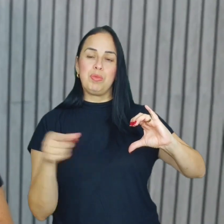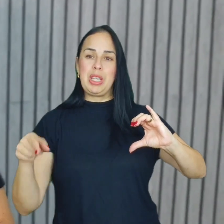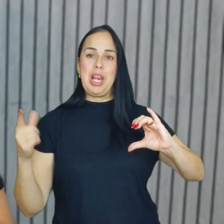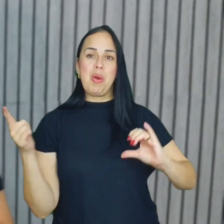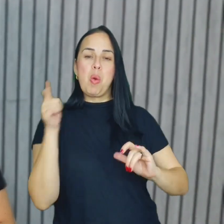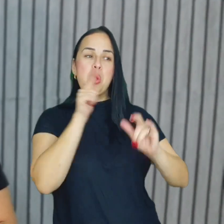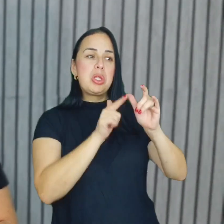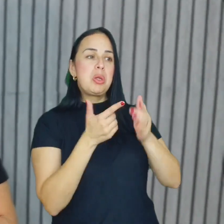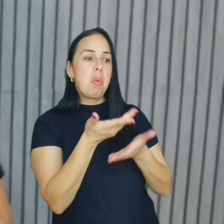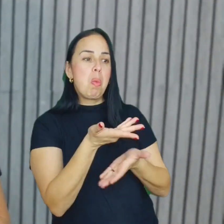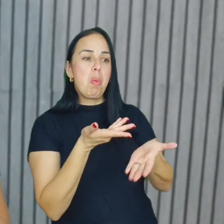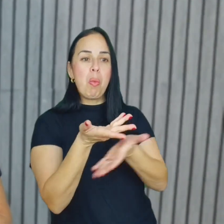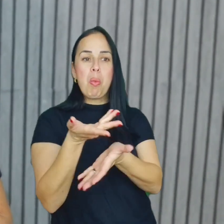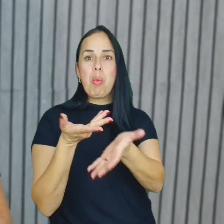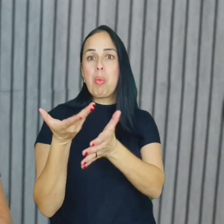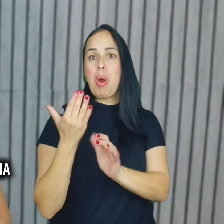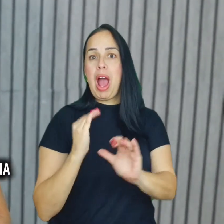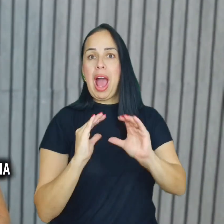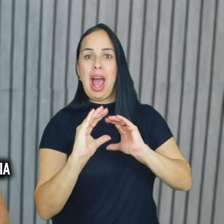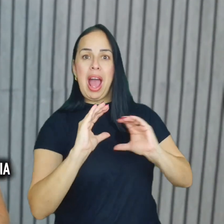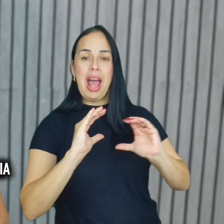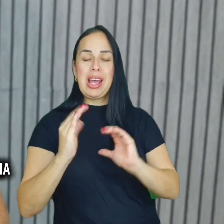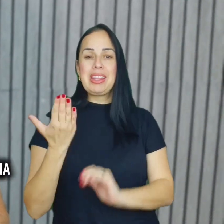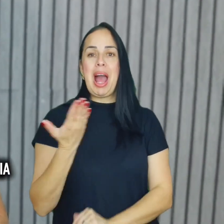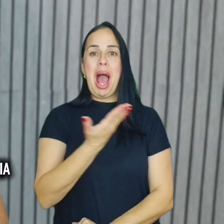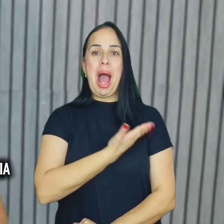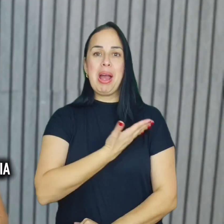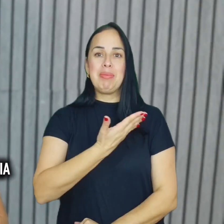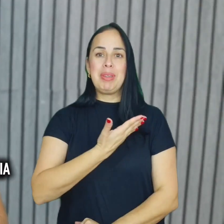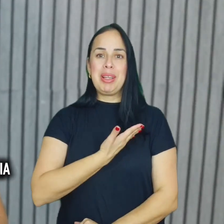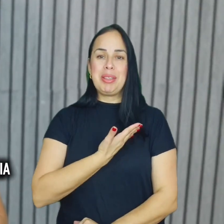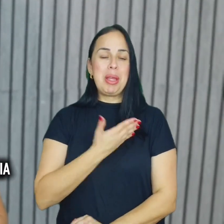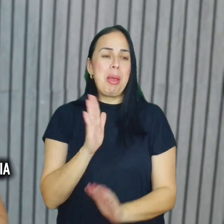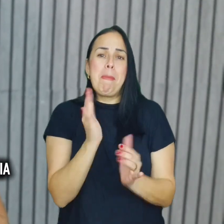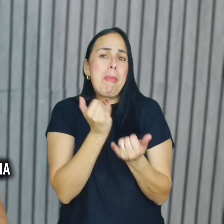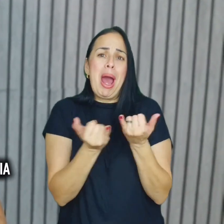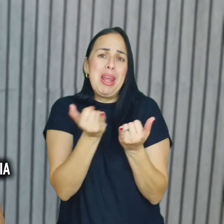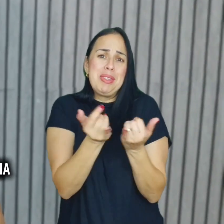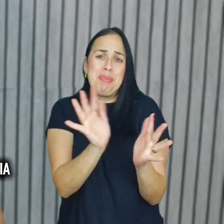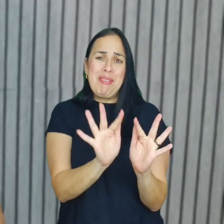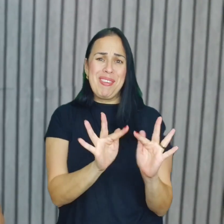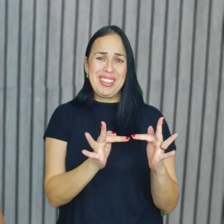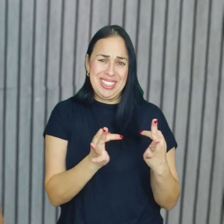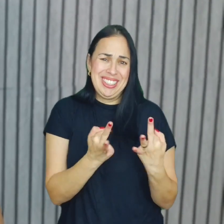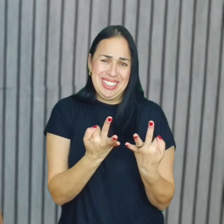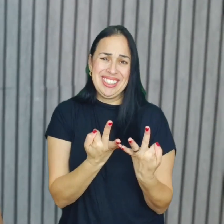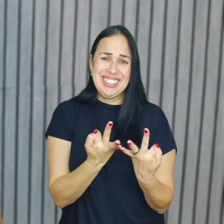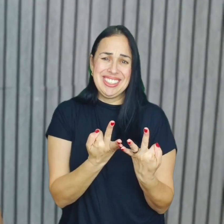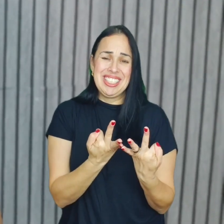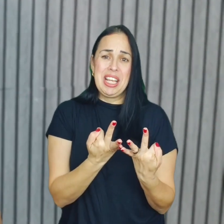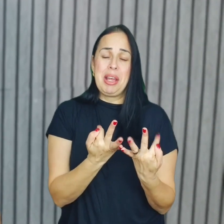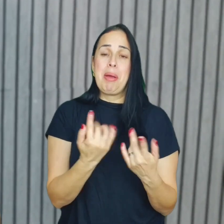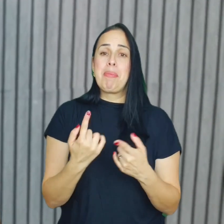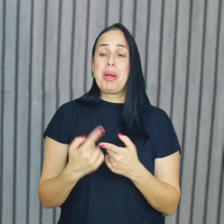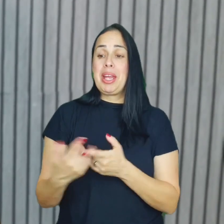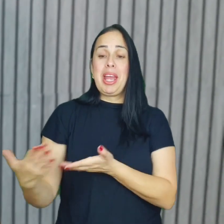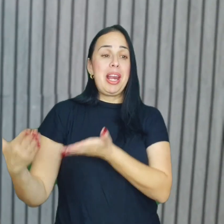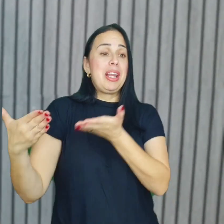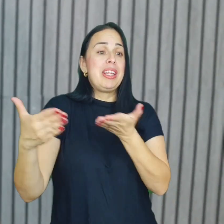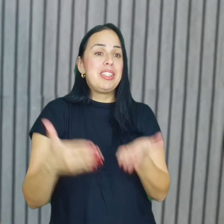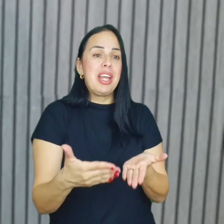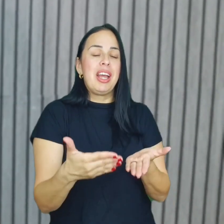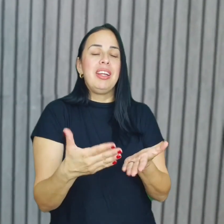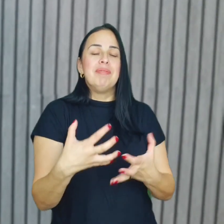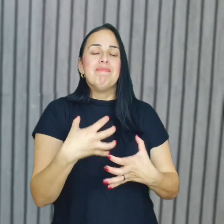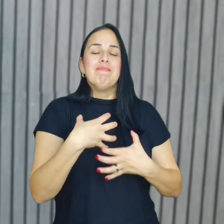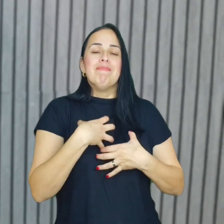fez muitos amigos e a gente acaba se tornando uma família, né? Porque ele chega aqui, ele